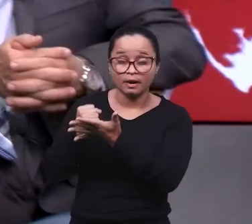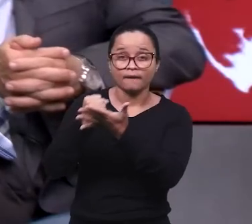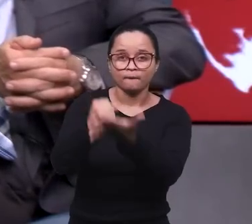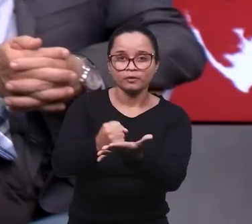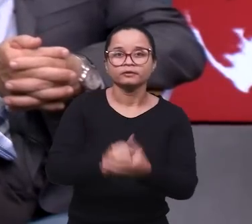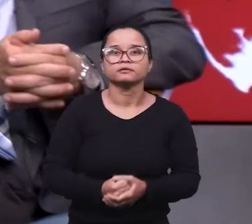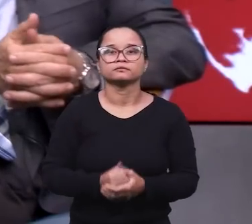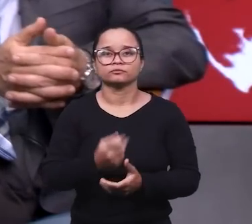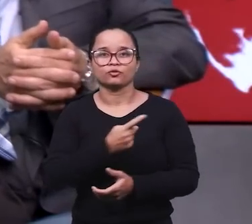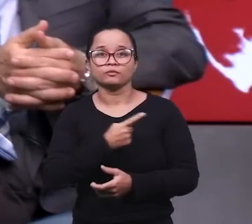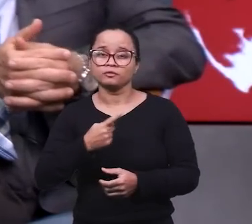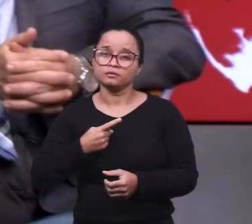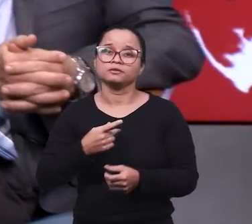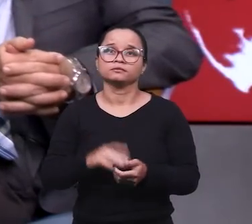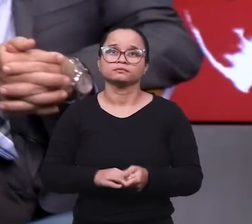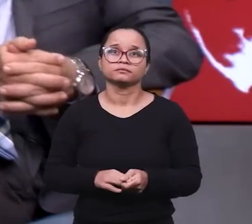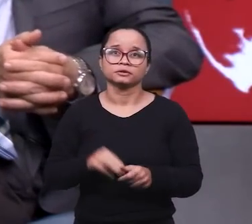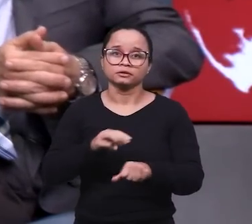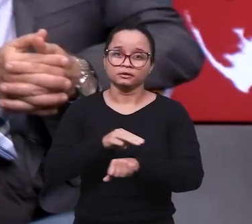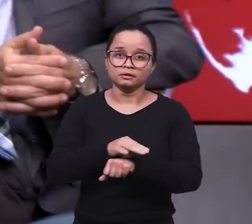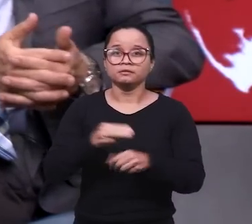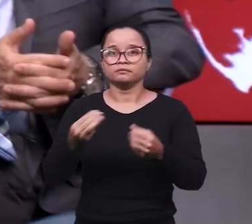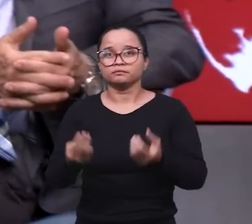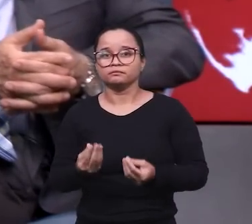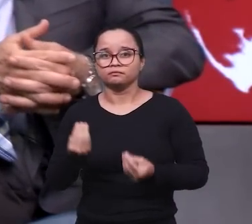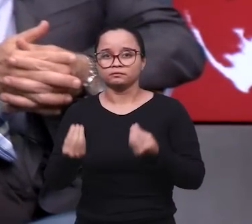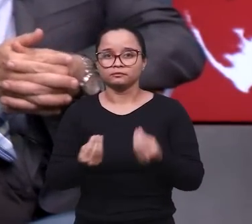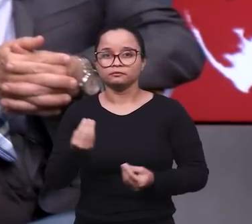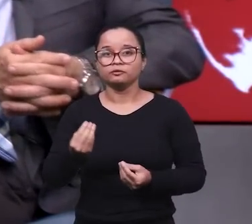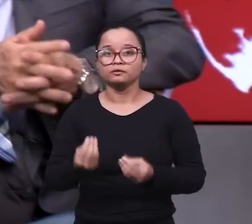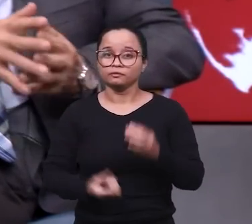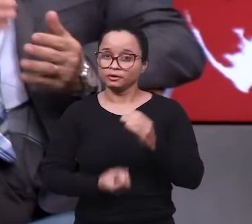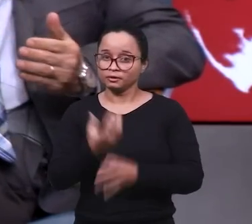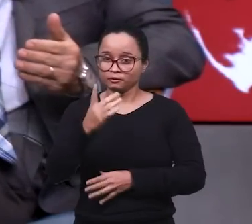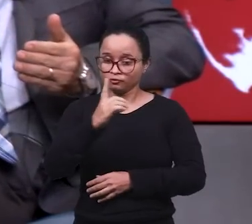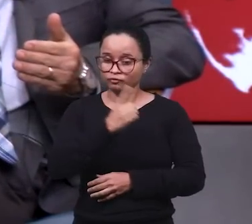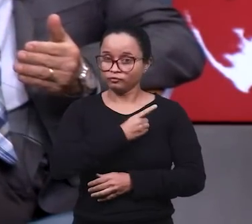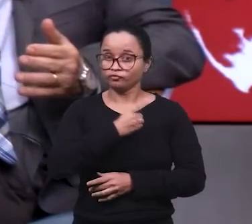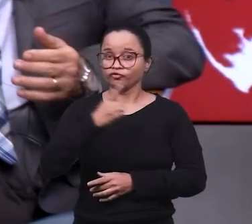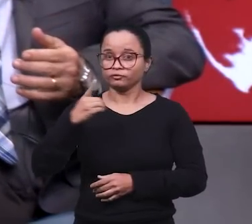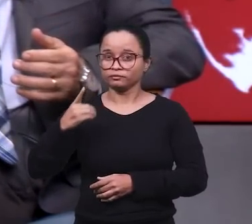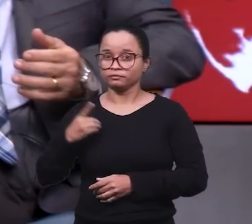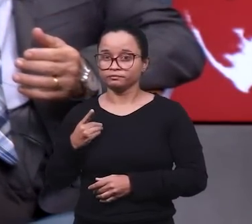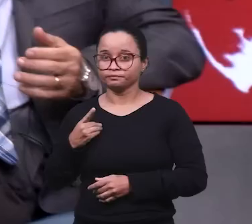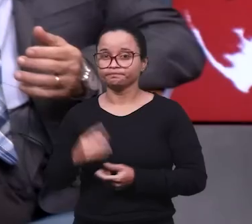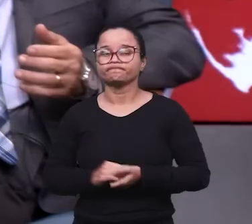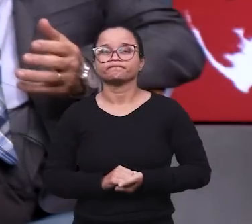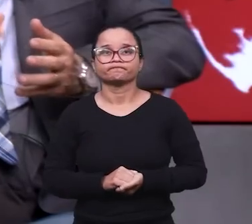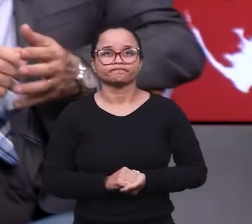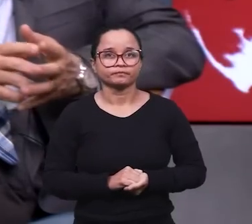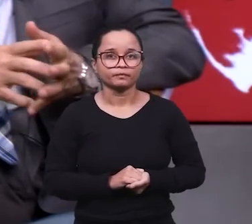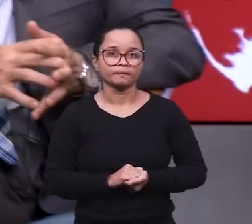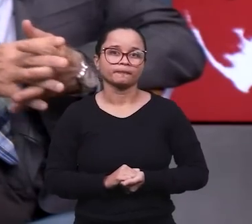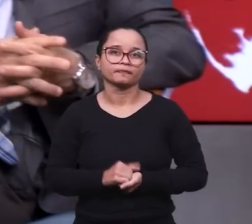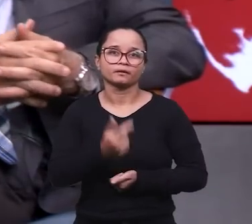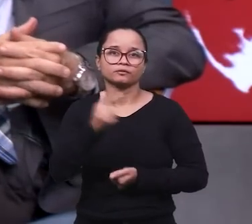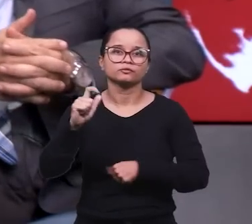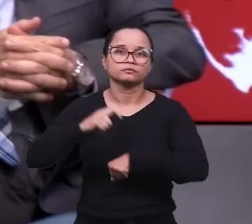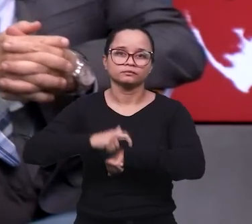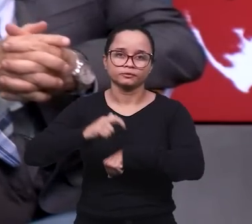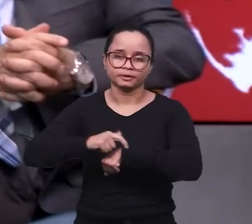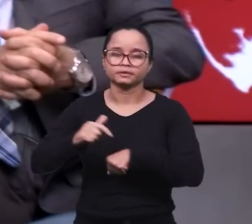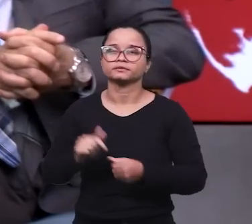ministérios, que foi a criação da figura do diácono, mas que nós vamos falar em